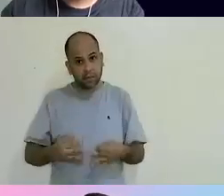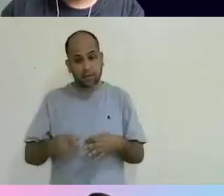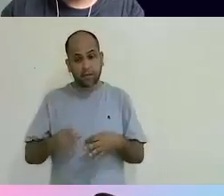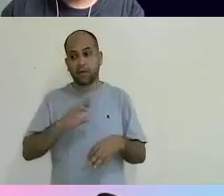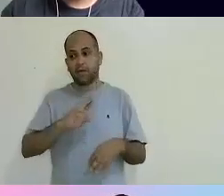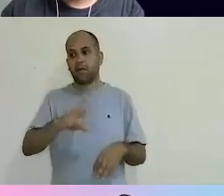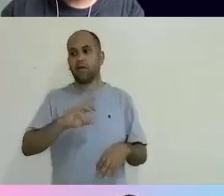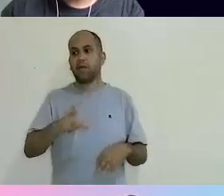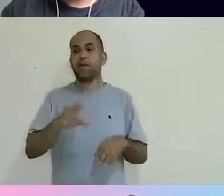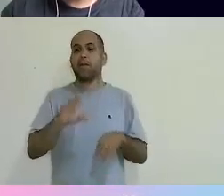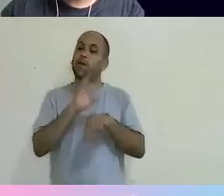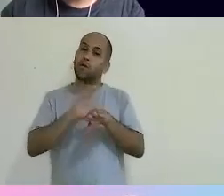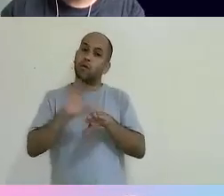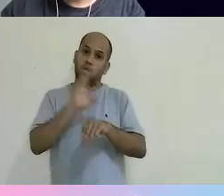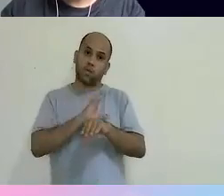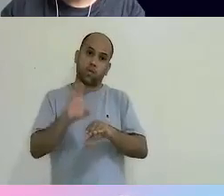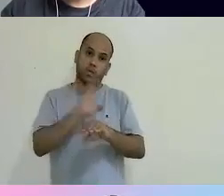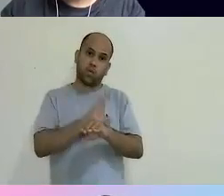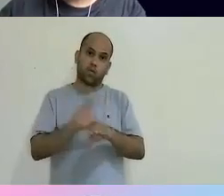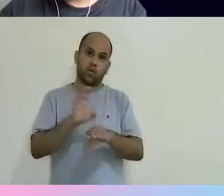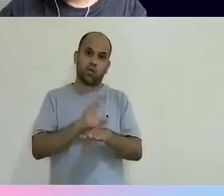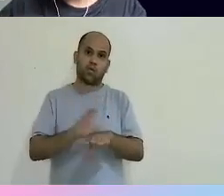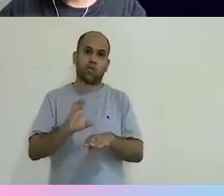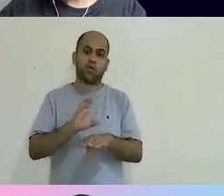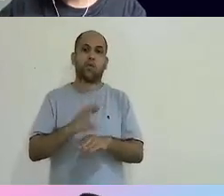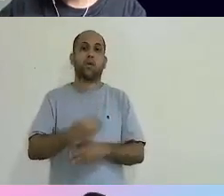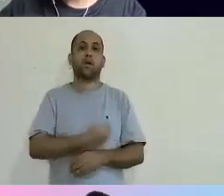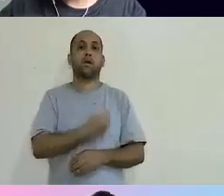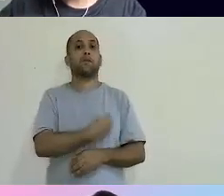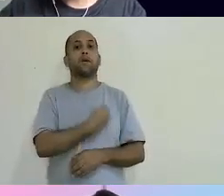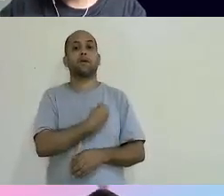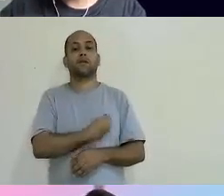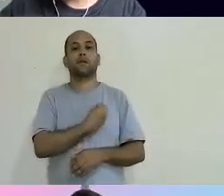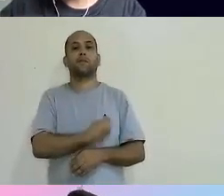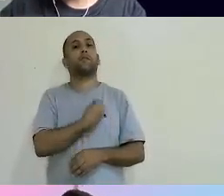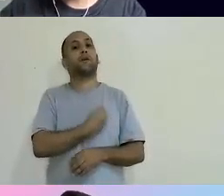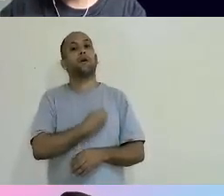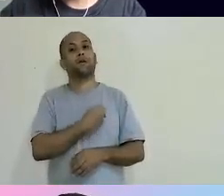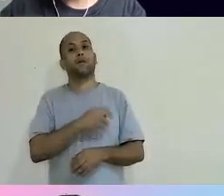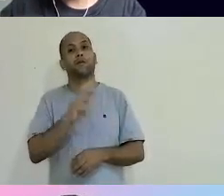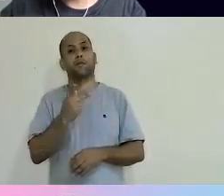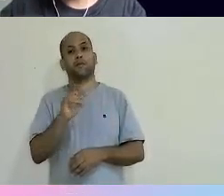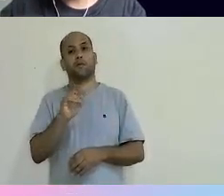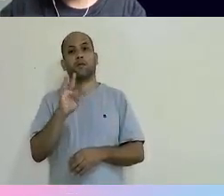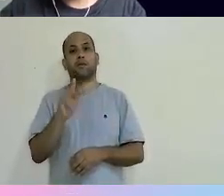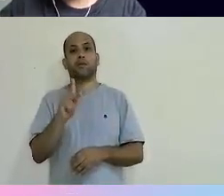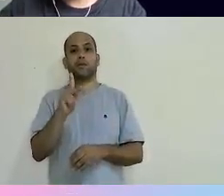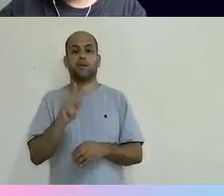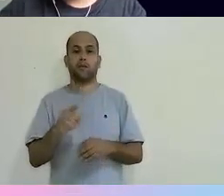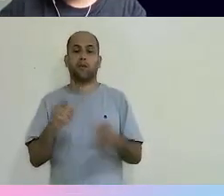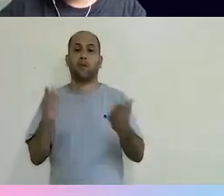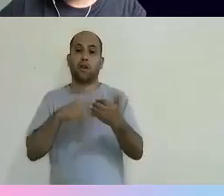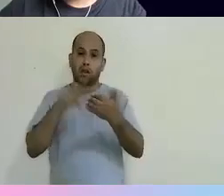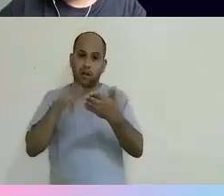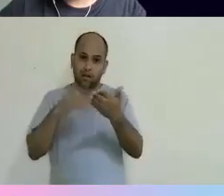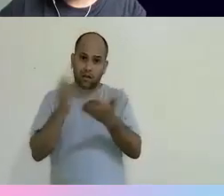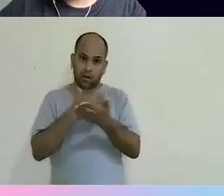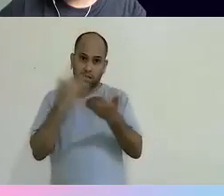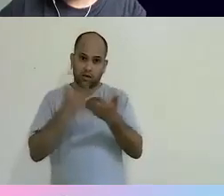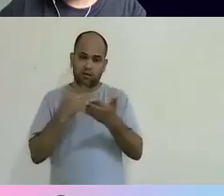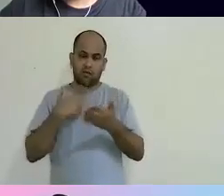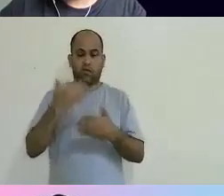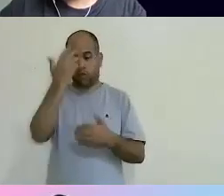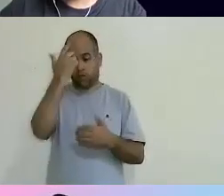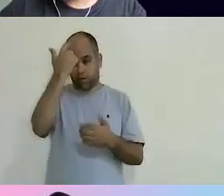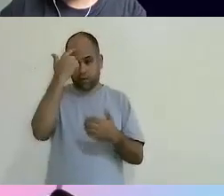um curso ou participando de um workshop ou lendo livro, né? Agora eu sou expert nesse assunto,